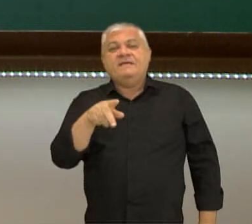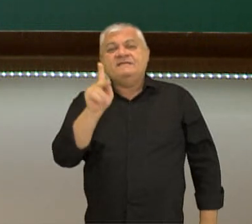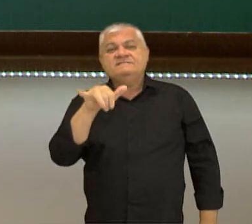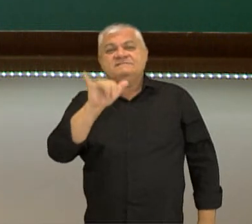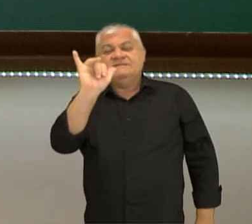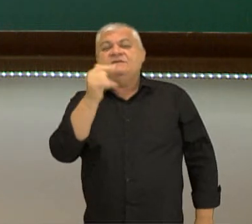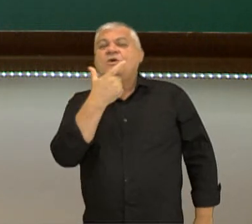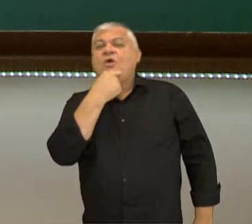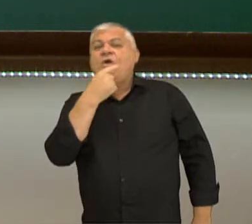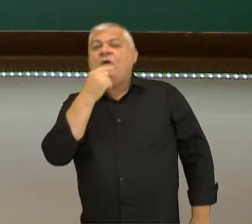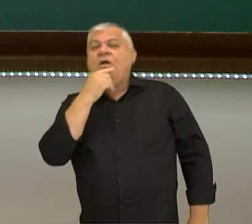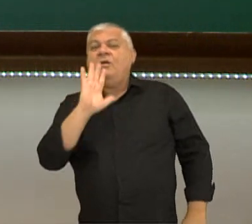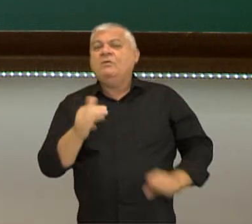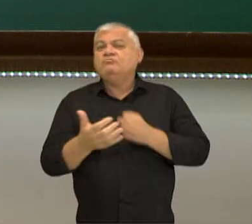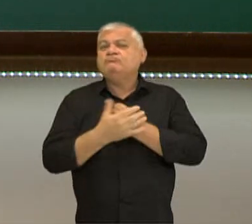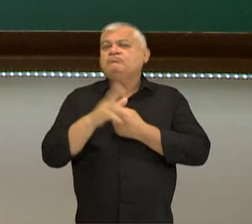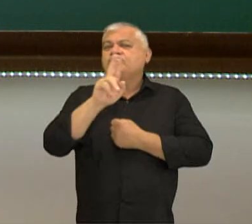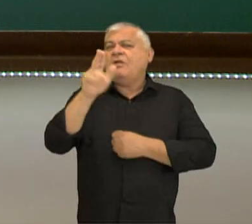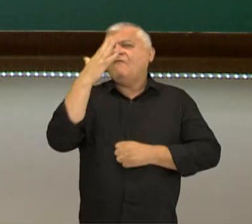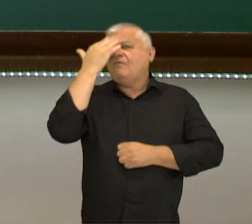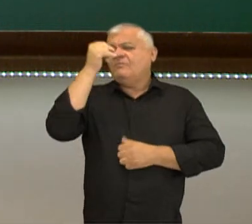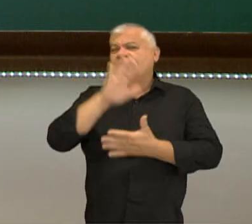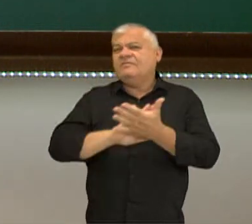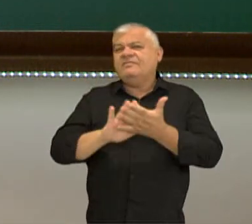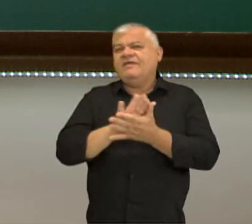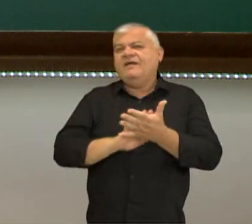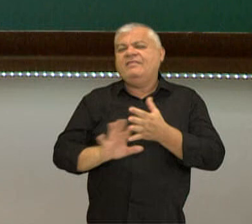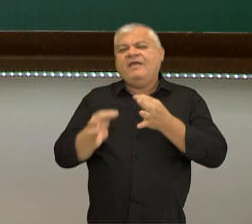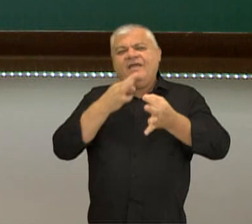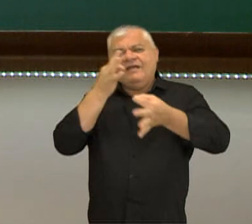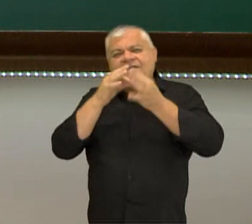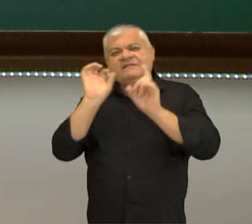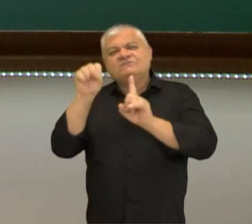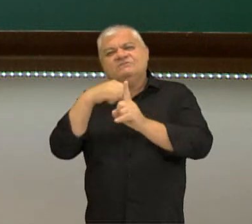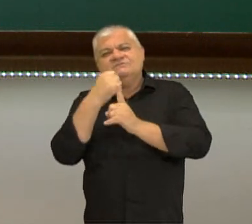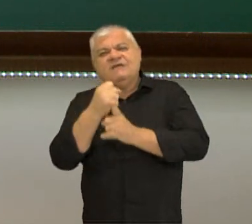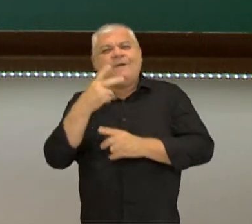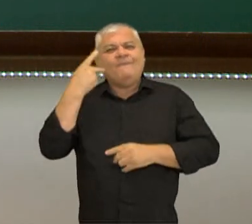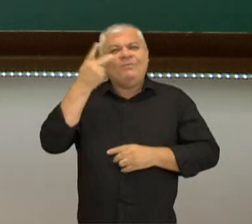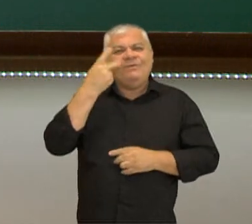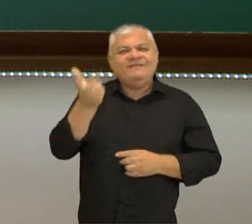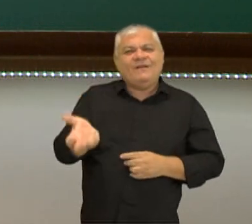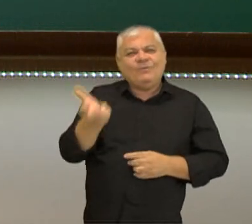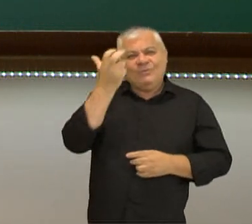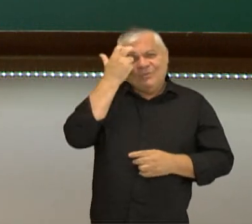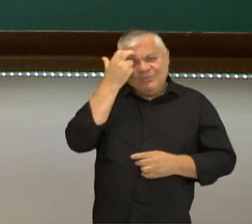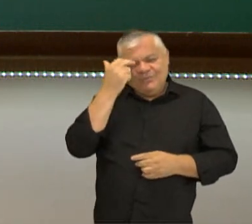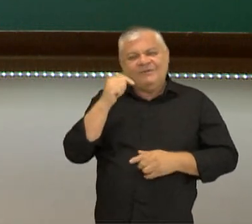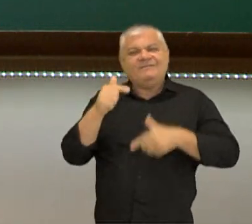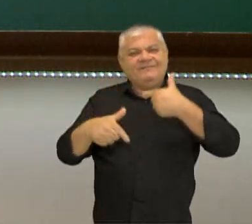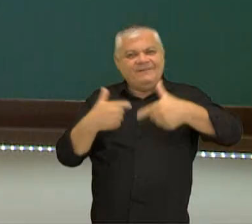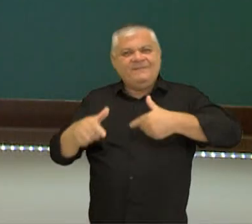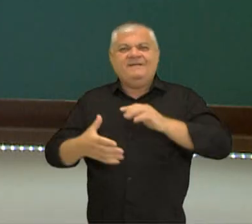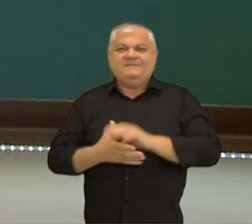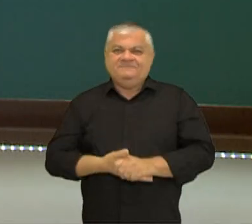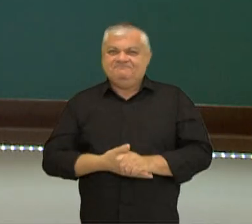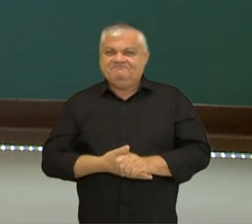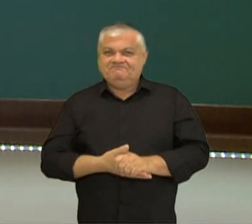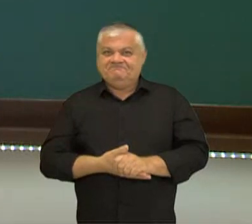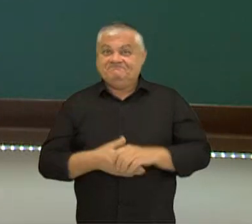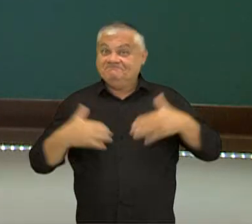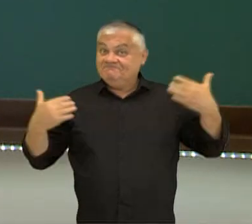anônimo e que também faz várias críticas sociais, políticas, culturais, através das suas obras.